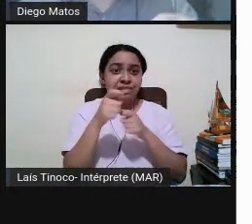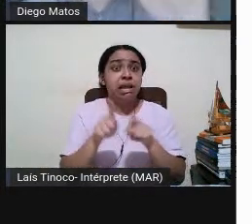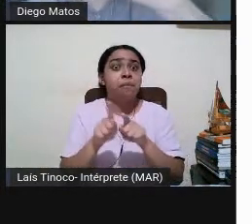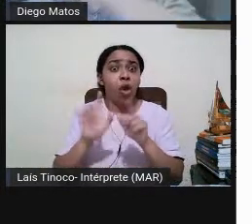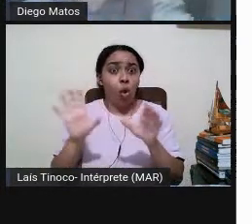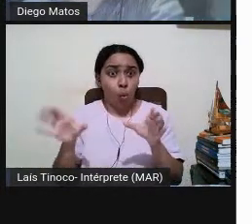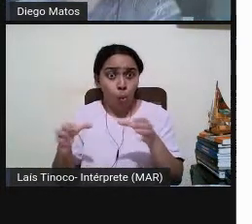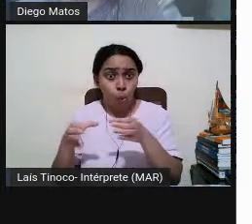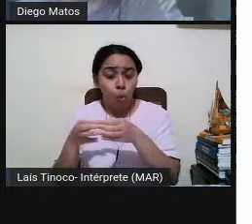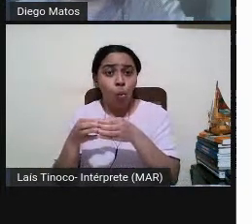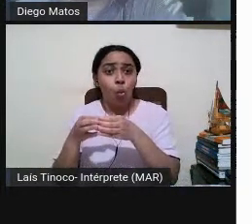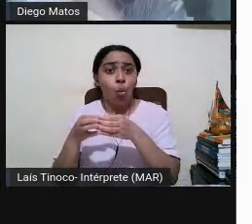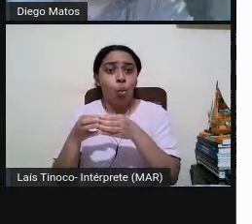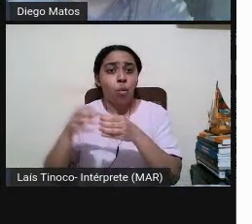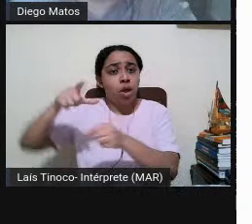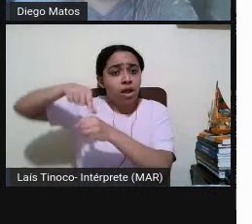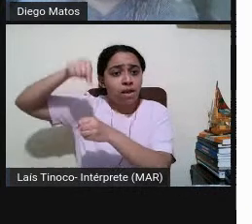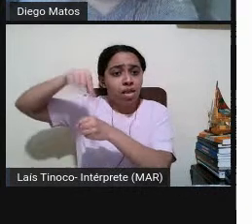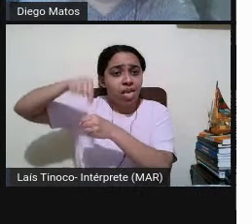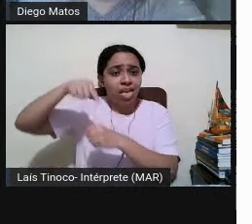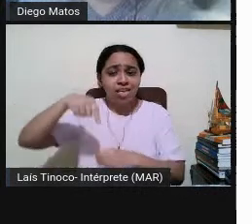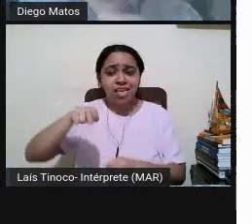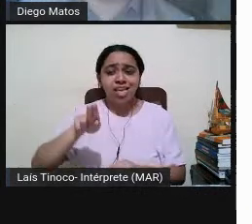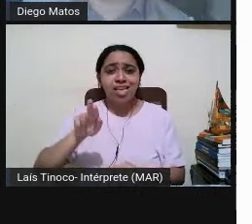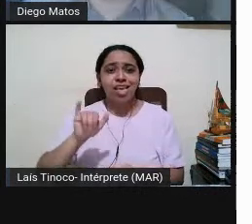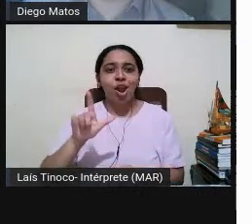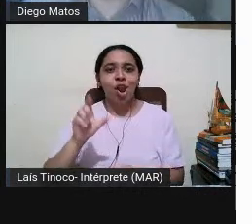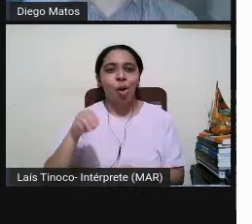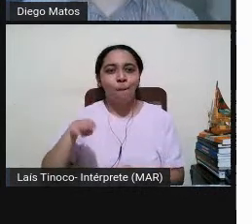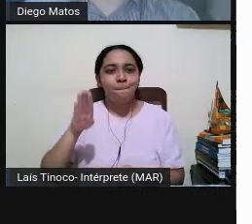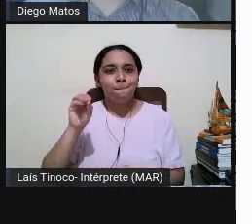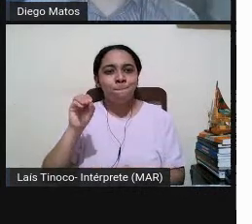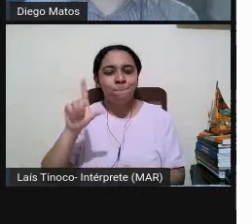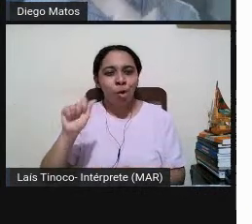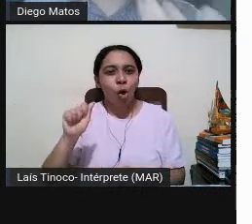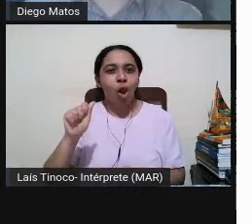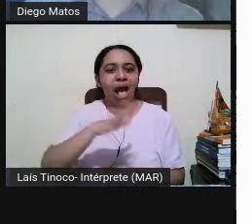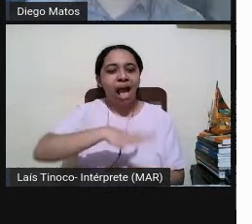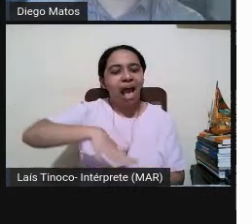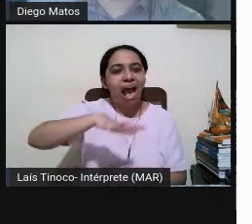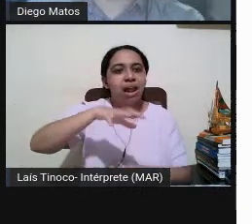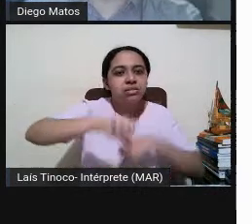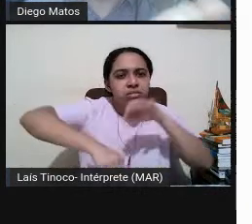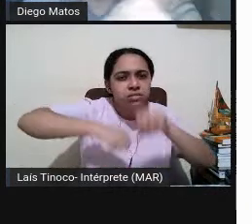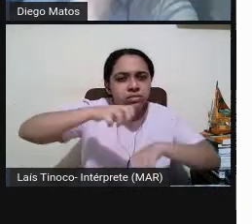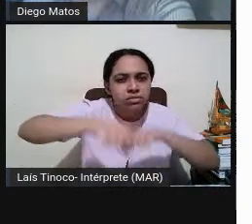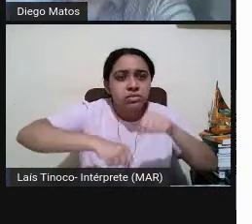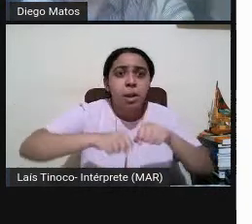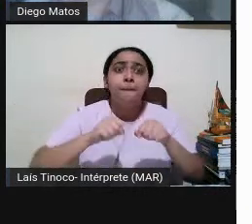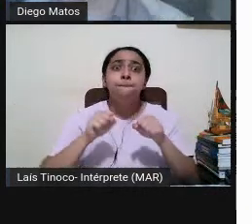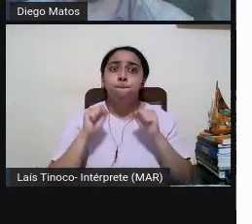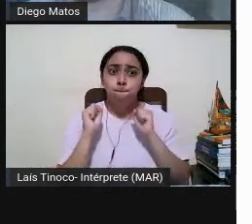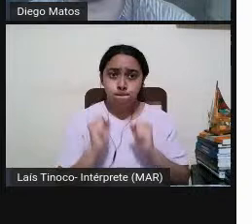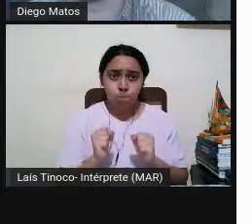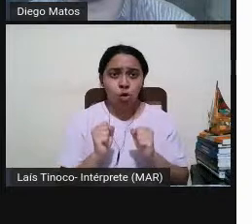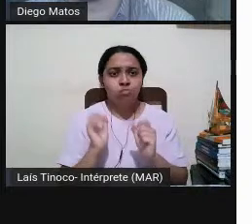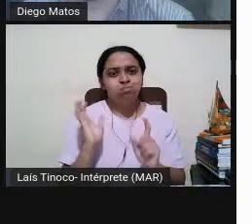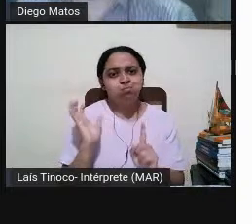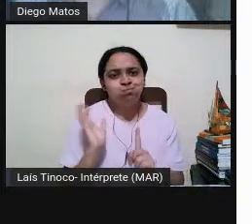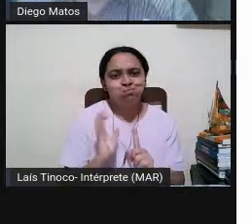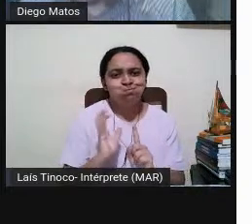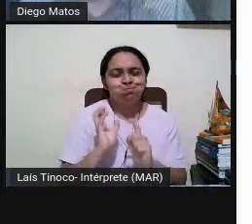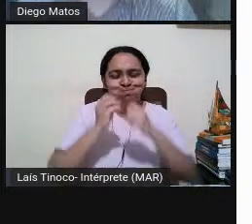Quilombolas que convivem reservas extrativistas unidades de conservação próximos que podem vir a ser impactado com um empreendimento